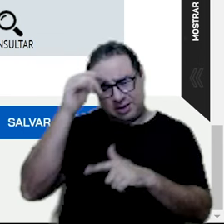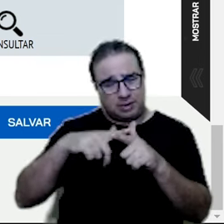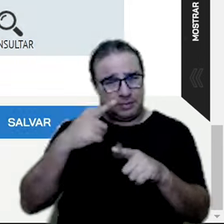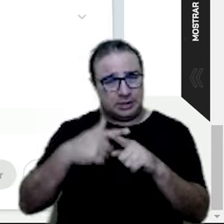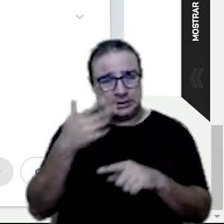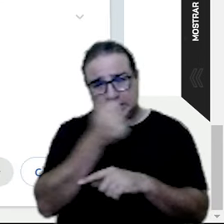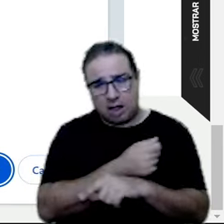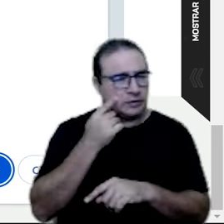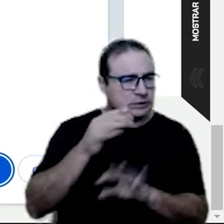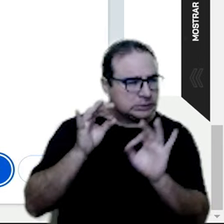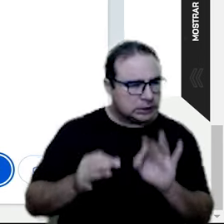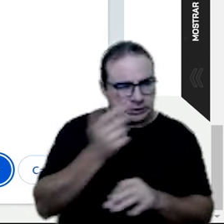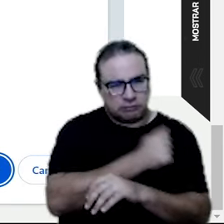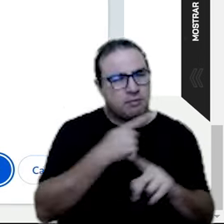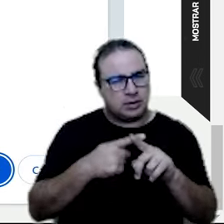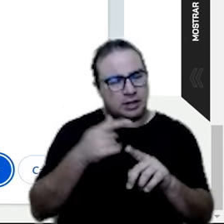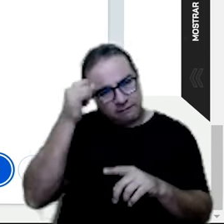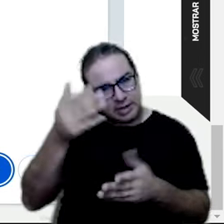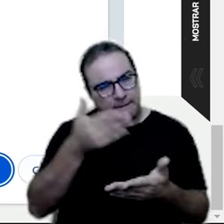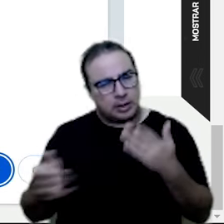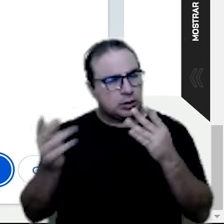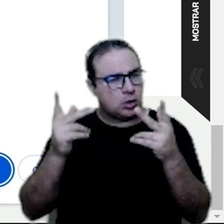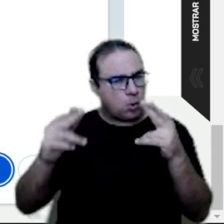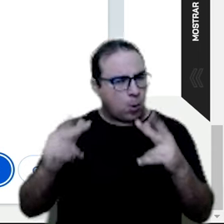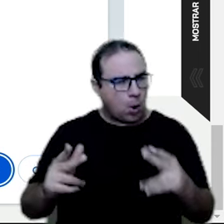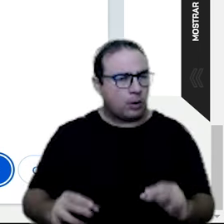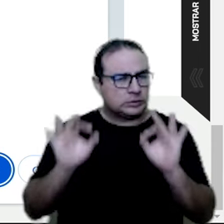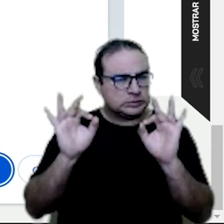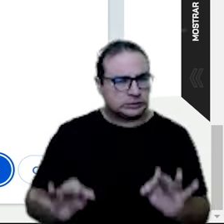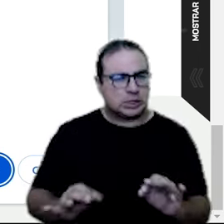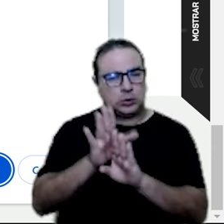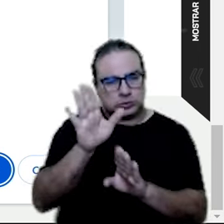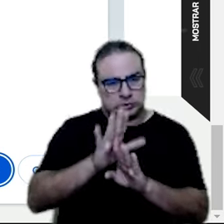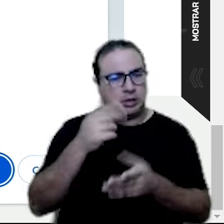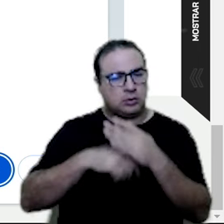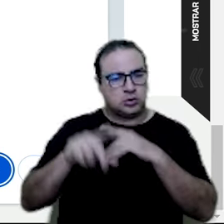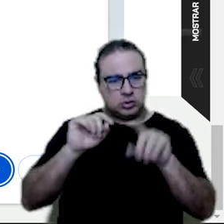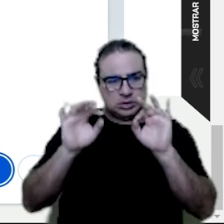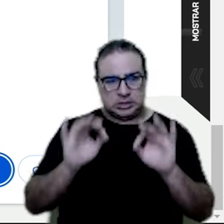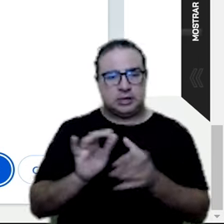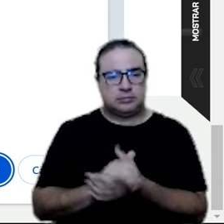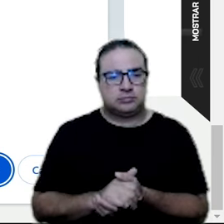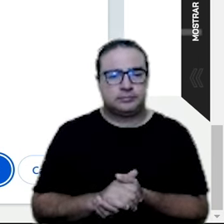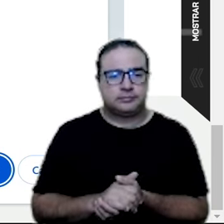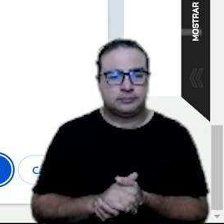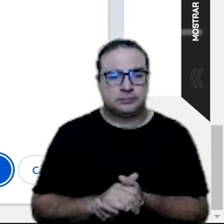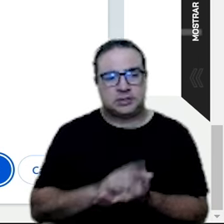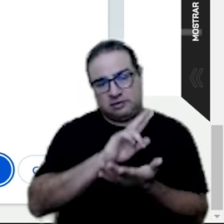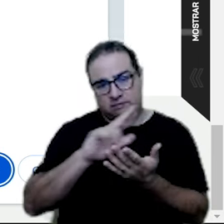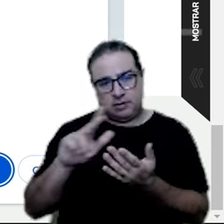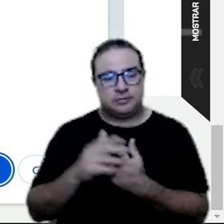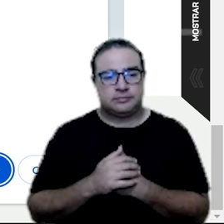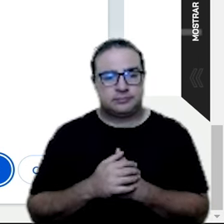precaução mesmo F deixa eu ver se salvou deixa eu ver se tá né refletindo a a a orientação que eu selecionei né